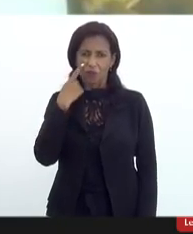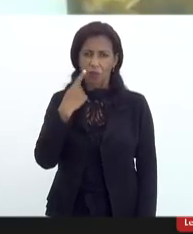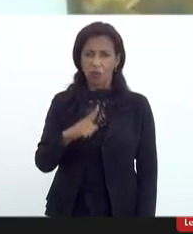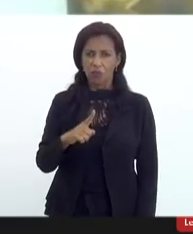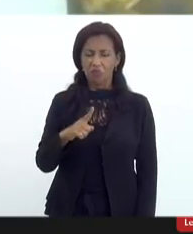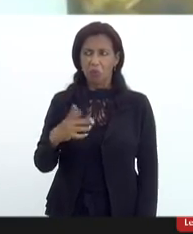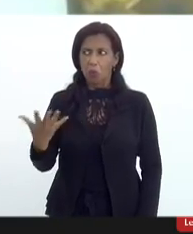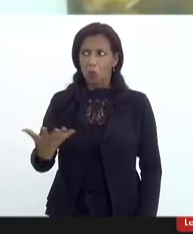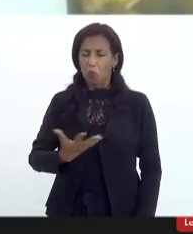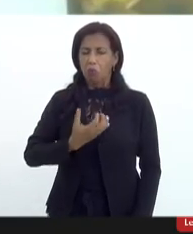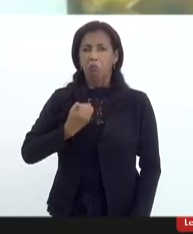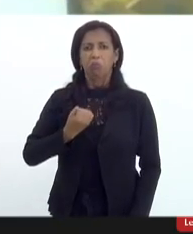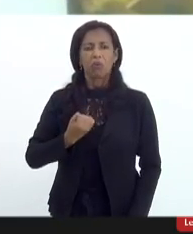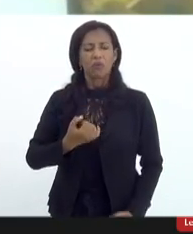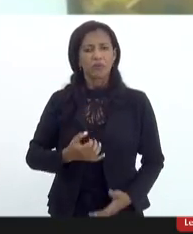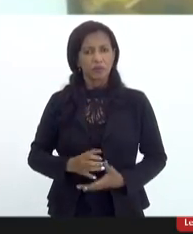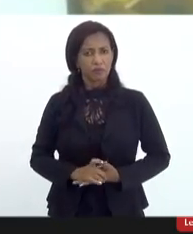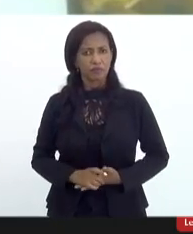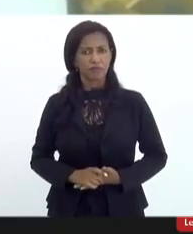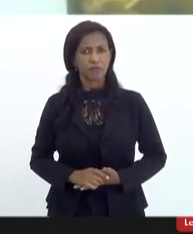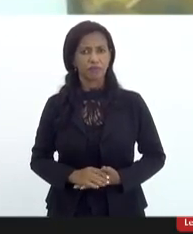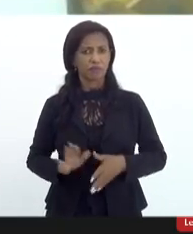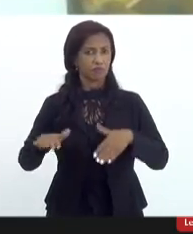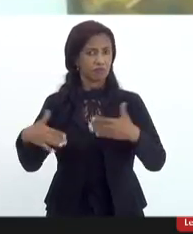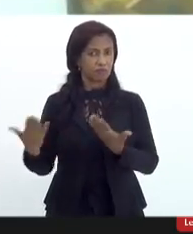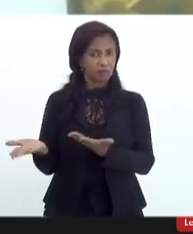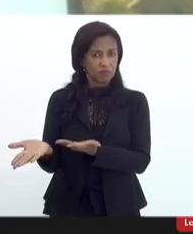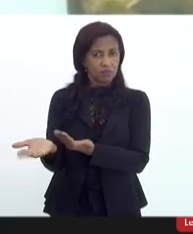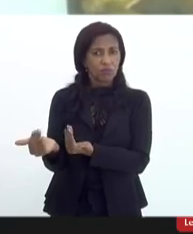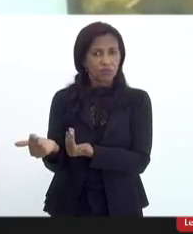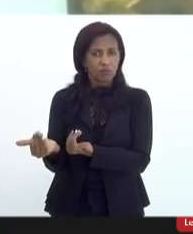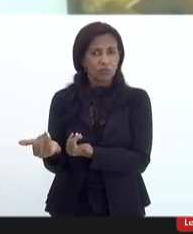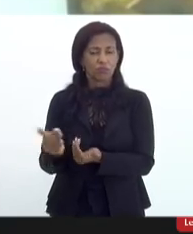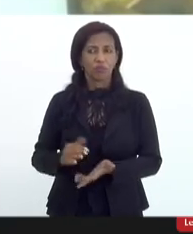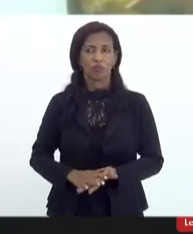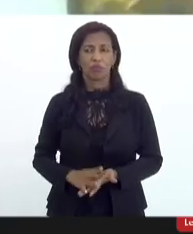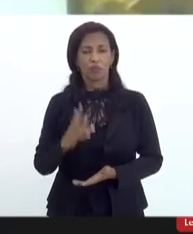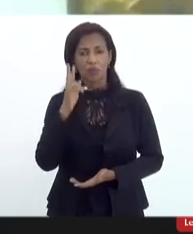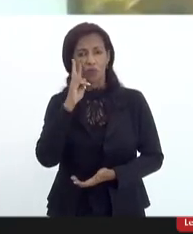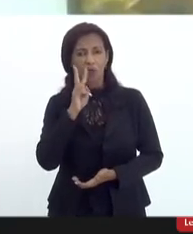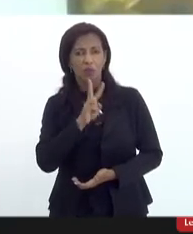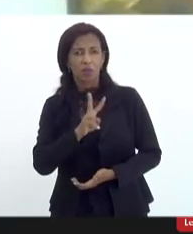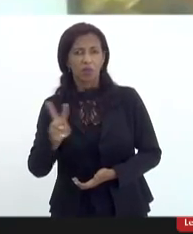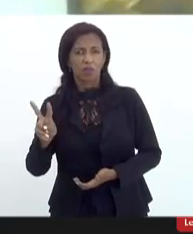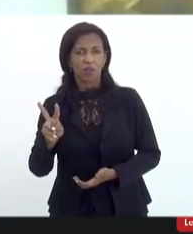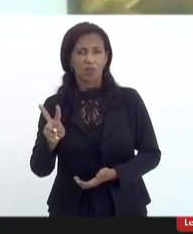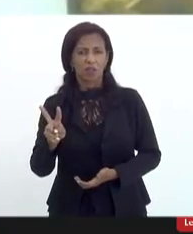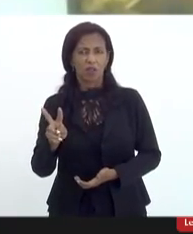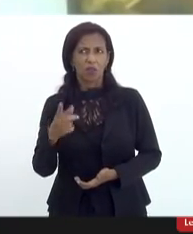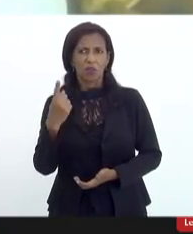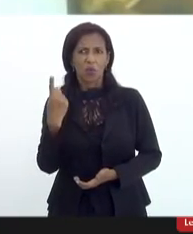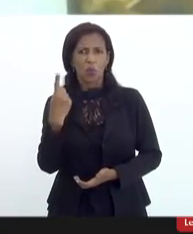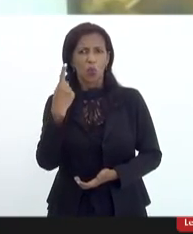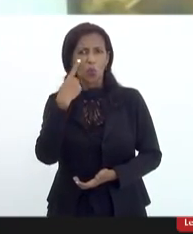eu me assustei, ainda jovem, eu vi chegar um ônibus